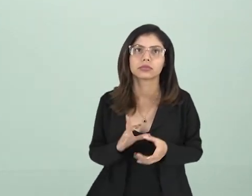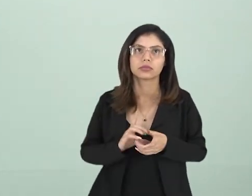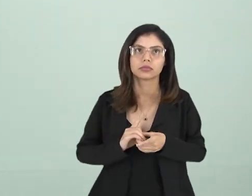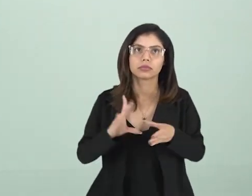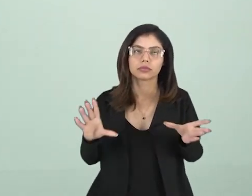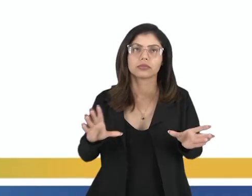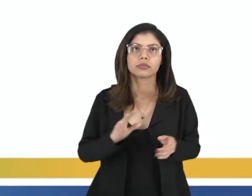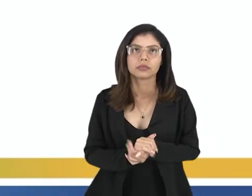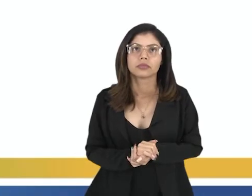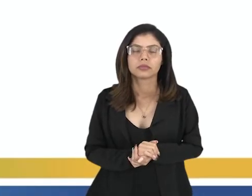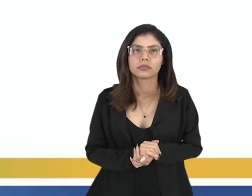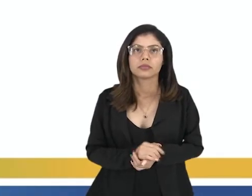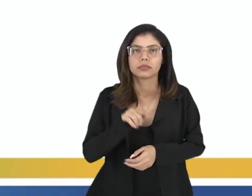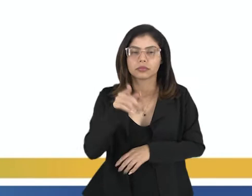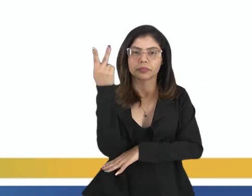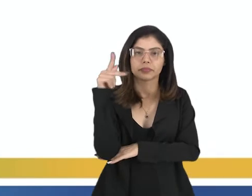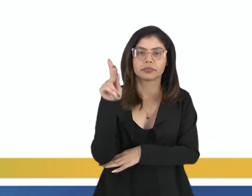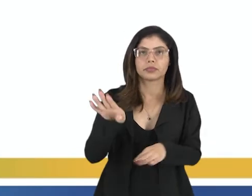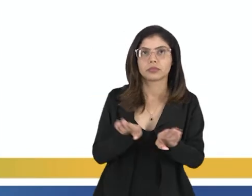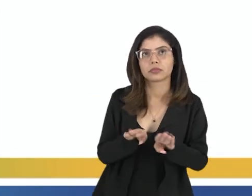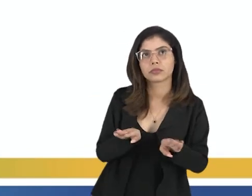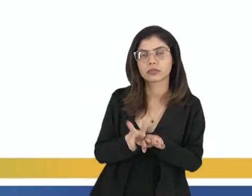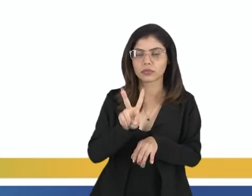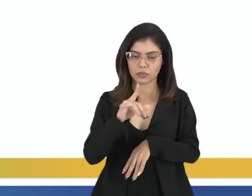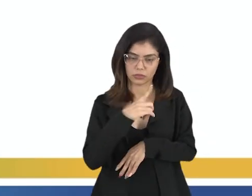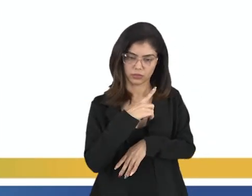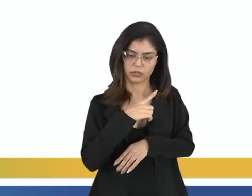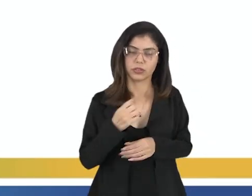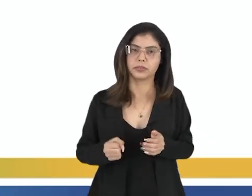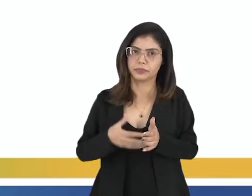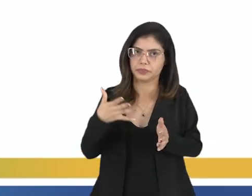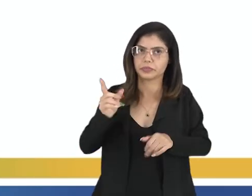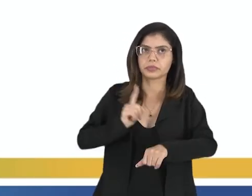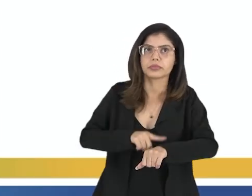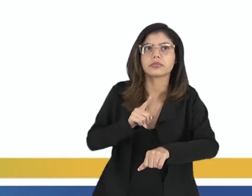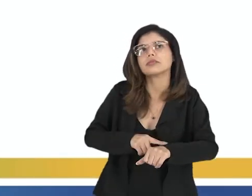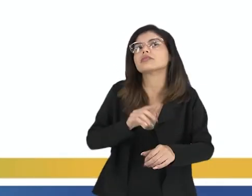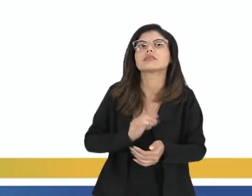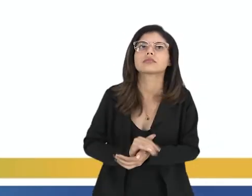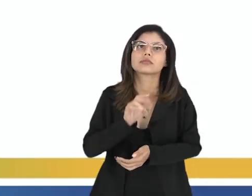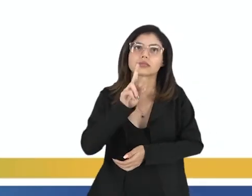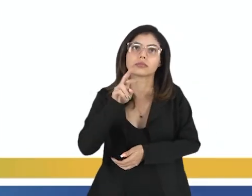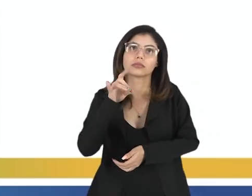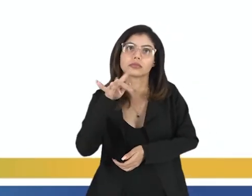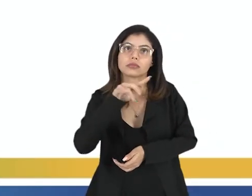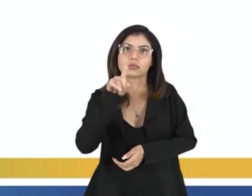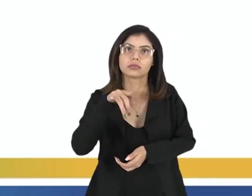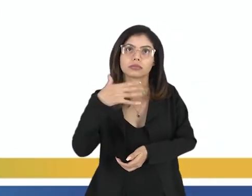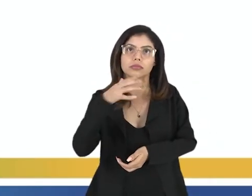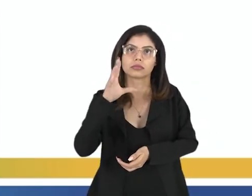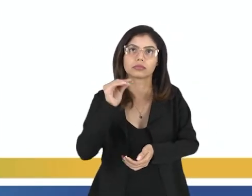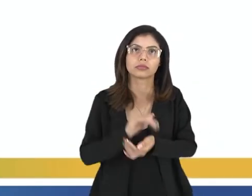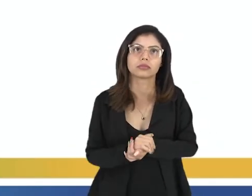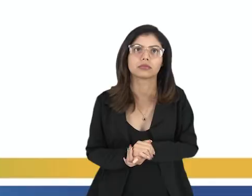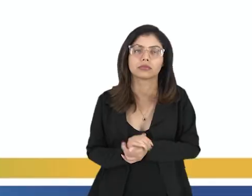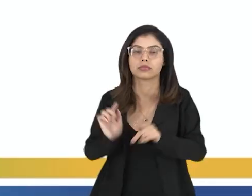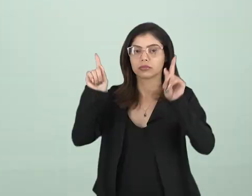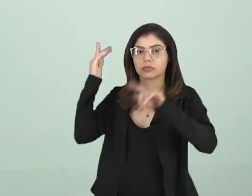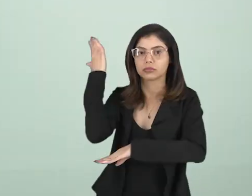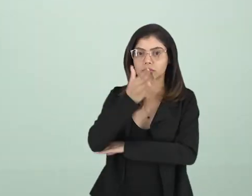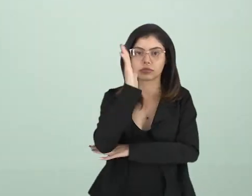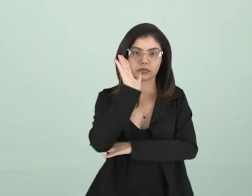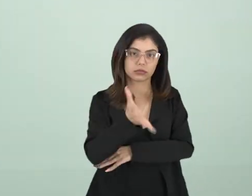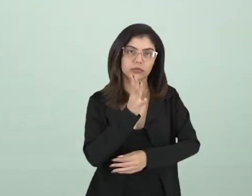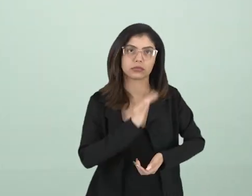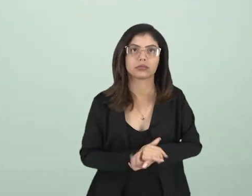do período. E aí, nesse período, a gente vai ter também, né, depois de muito tempo, a redemocratização, né, e a campanha pela direta